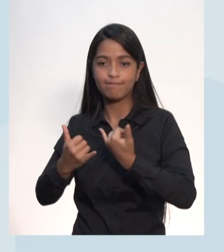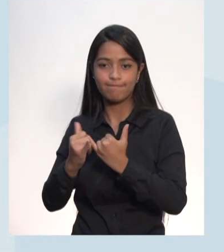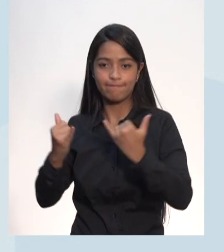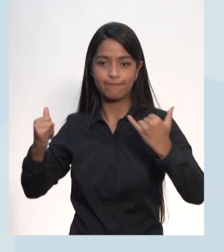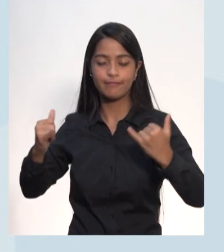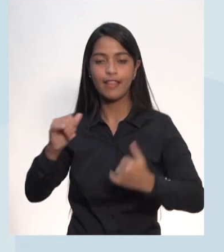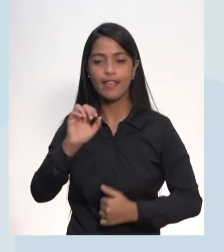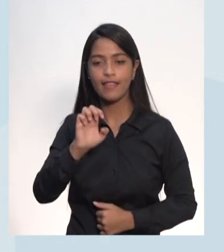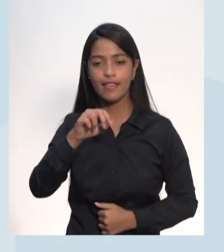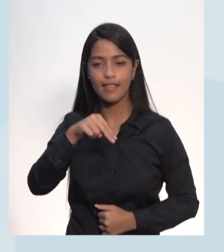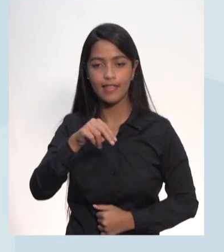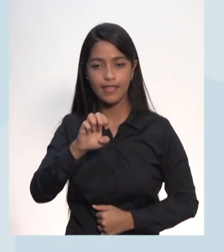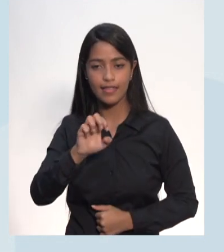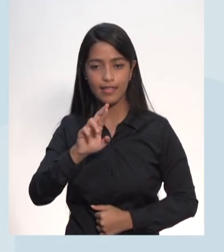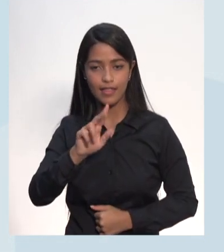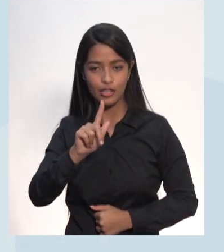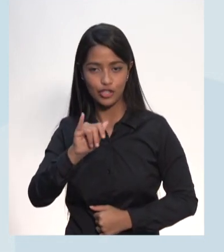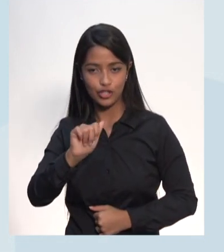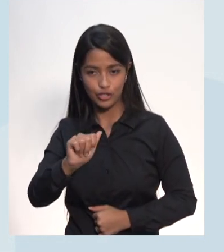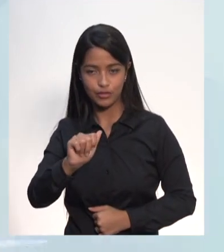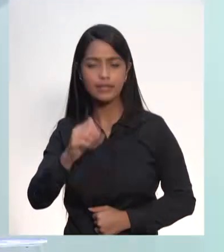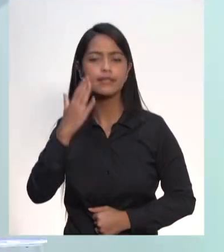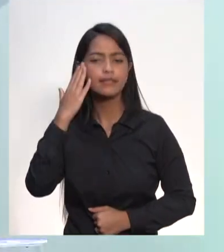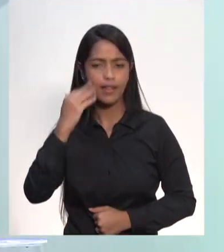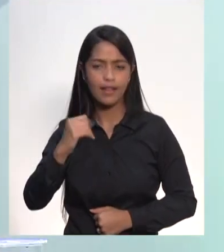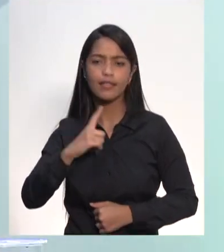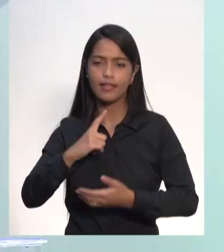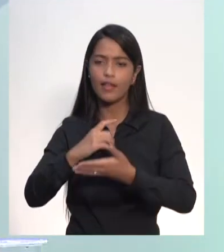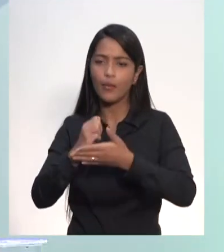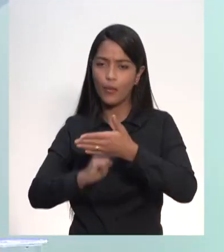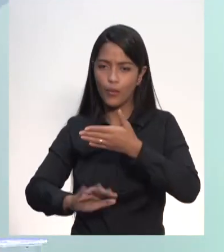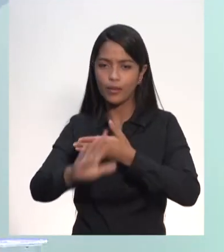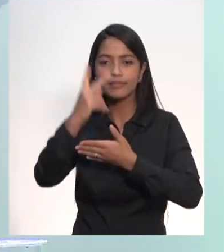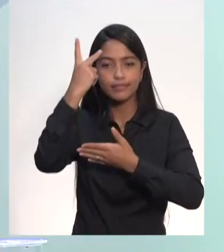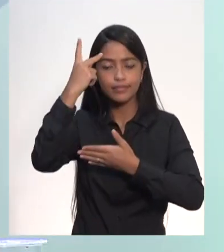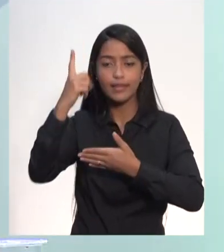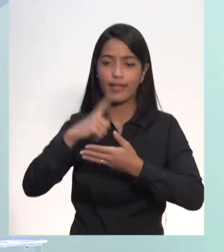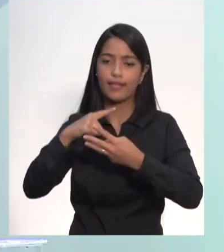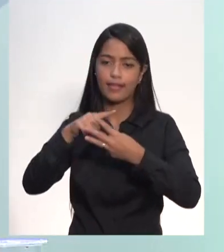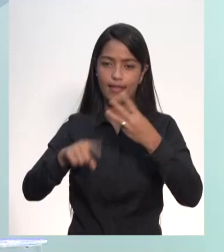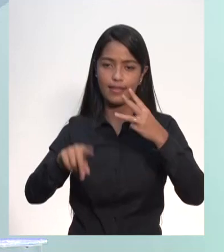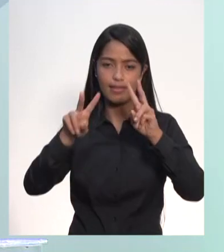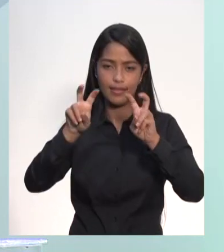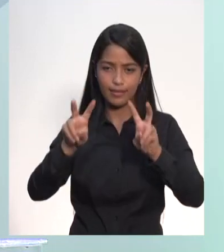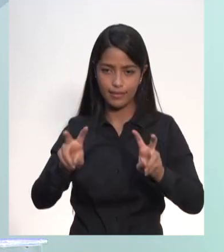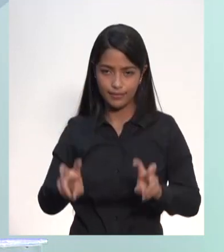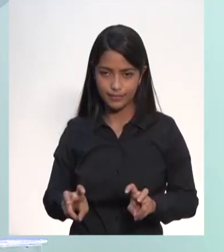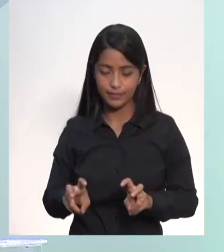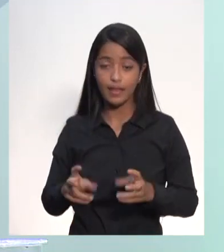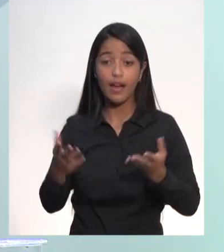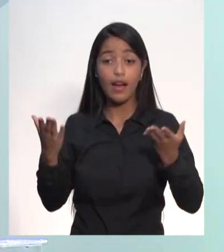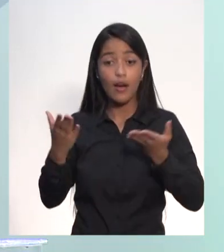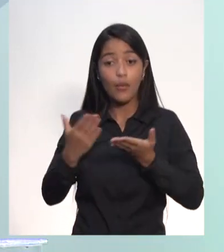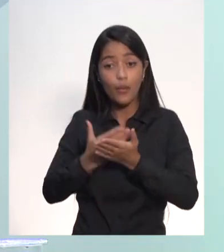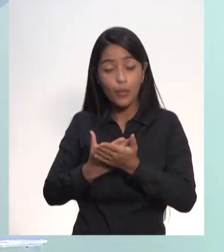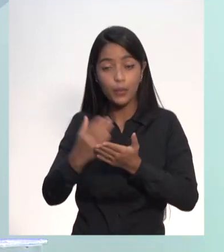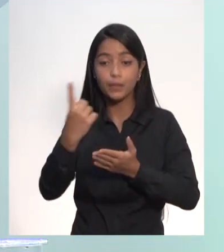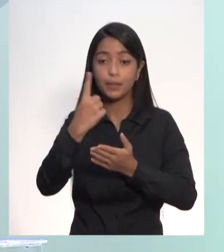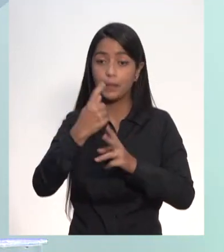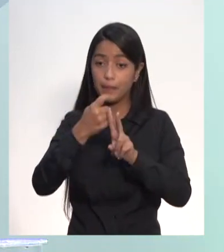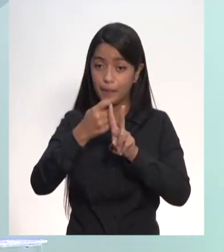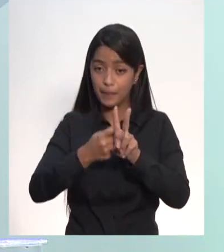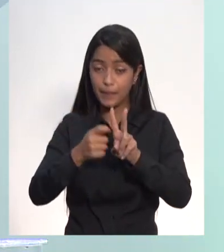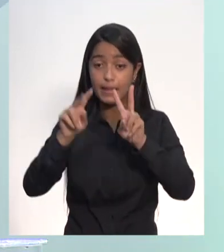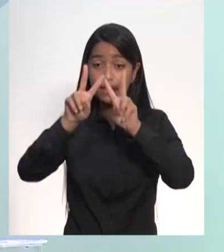o currículo paulista ele está organizado em 3 unidades temáticas, e, para esse primeiro bimestre, a gente trabalha com a unidade